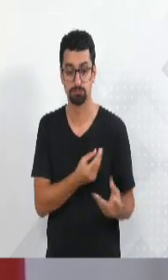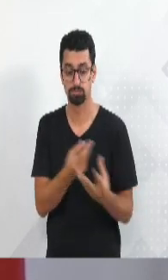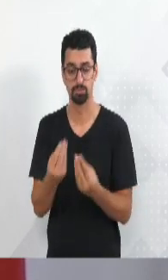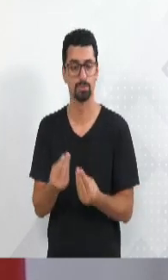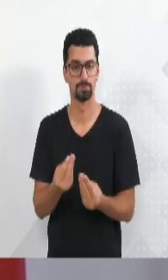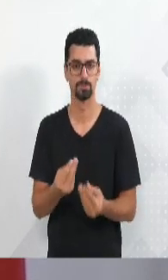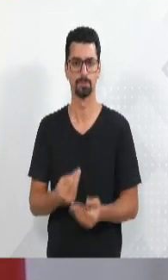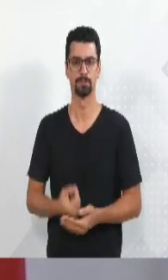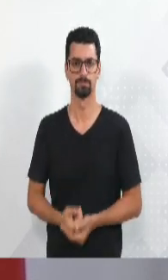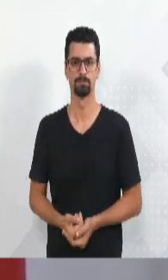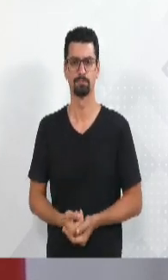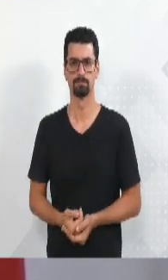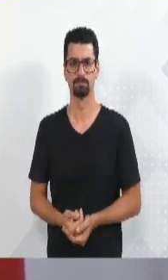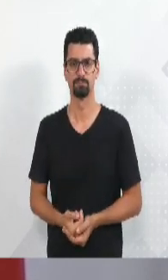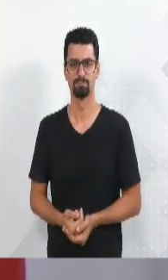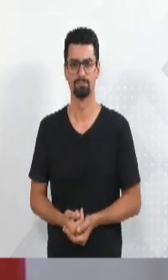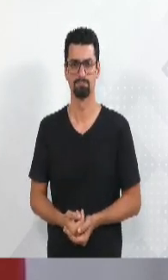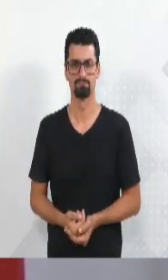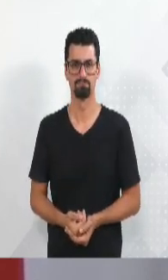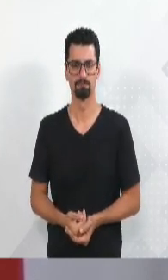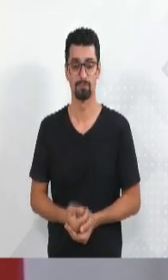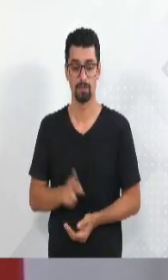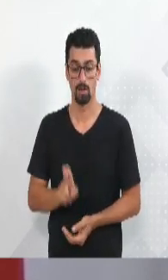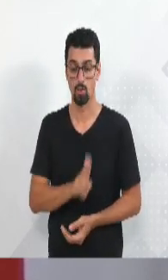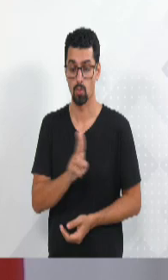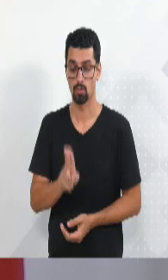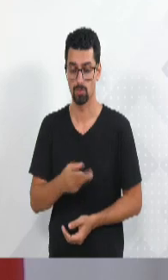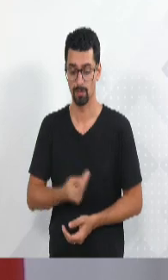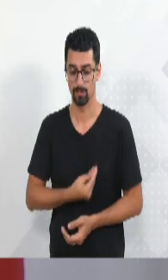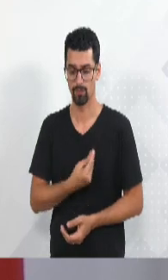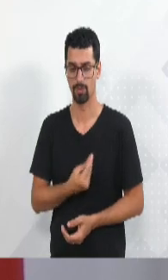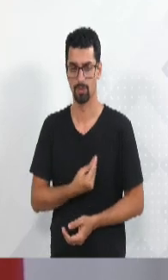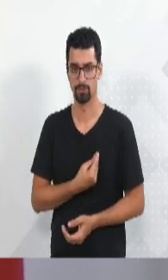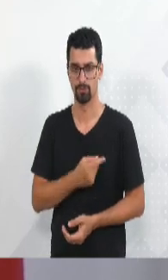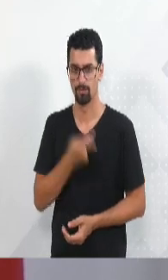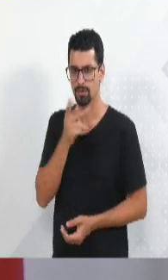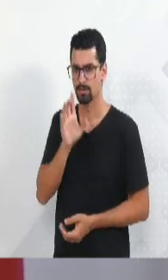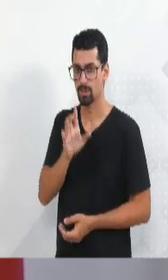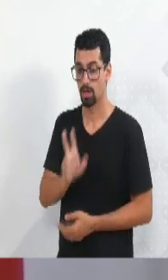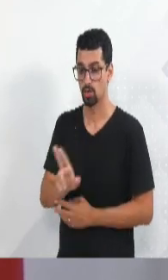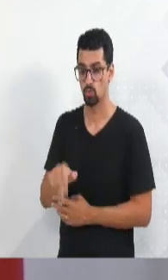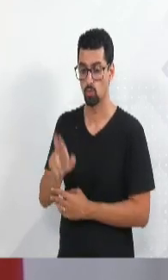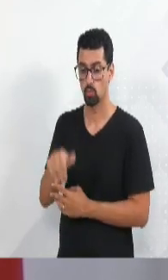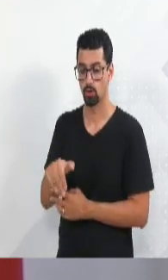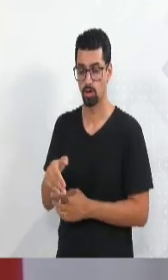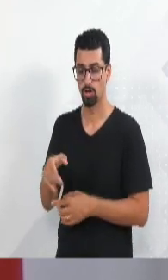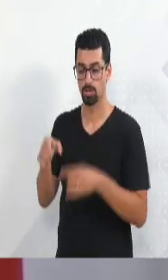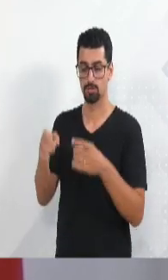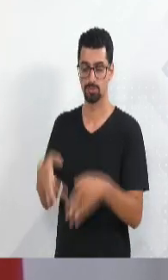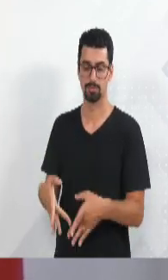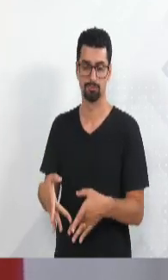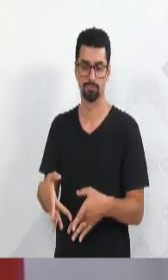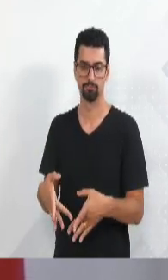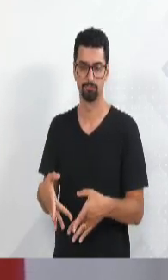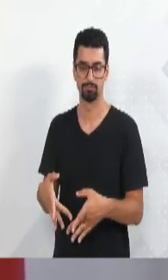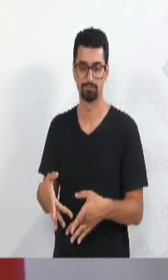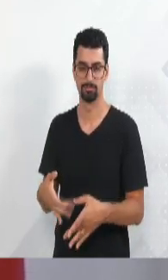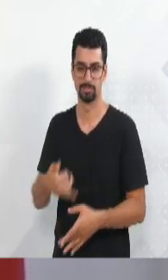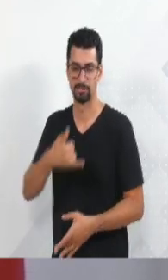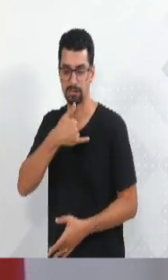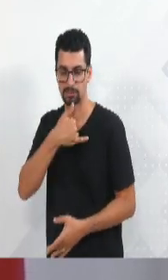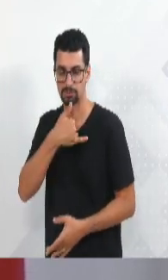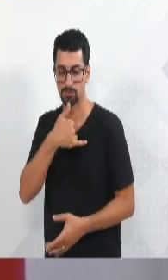fase e essa fala eu uso na minha vida que é jamais desanimar mesmo que venham ventos